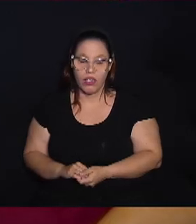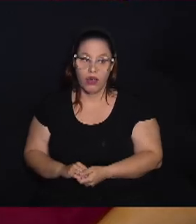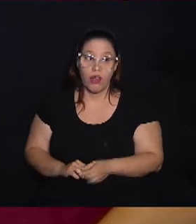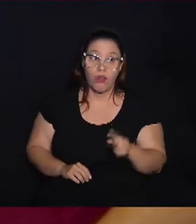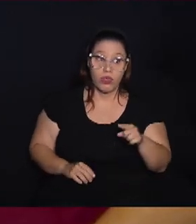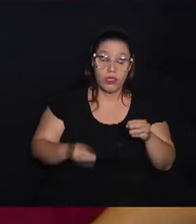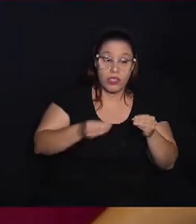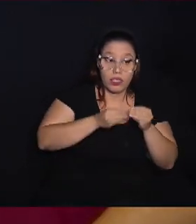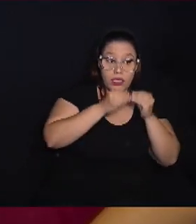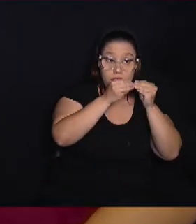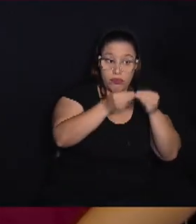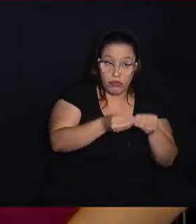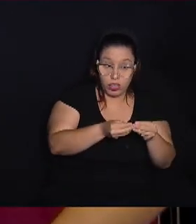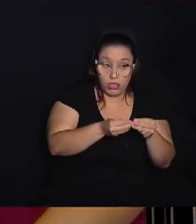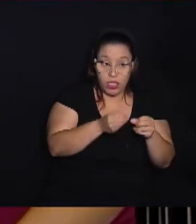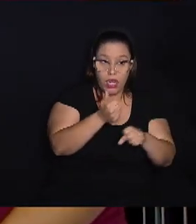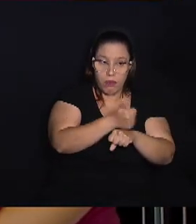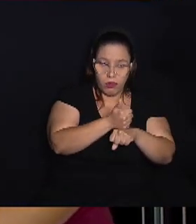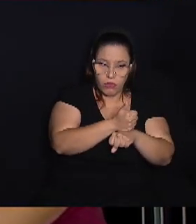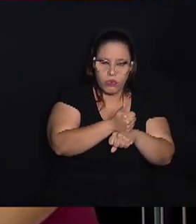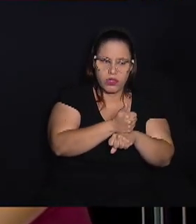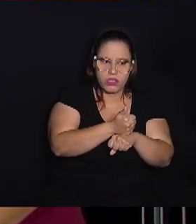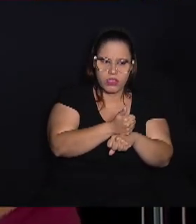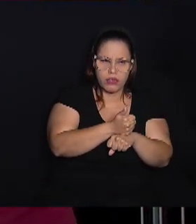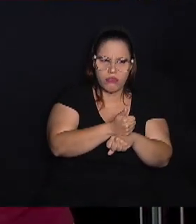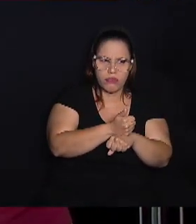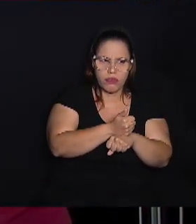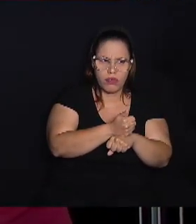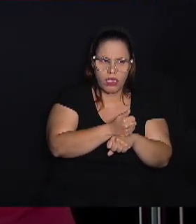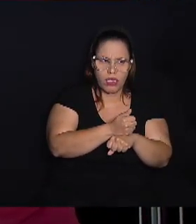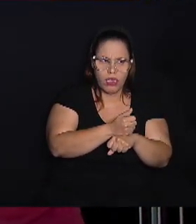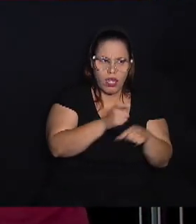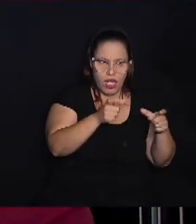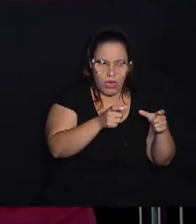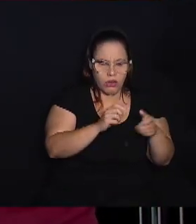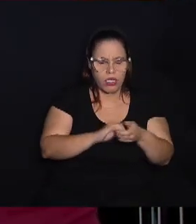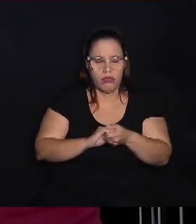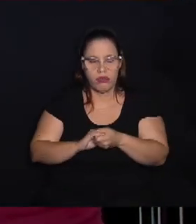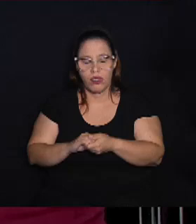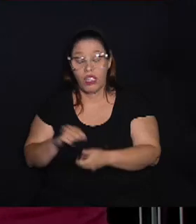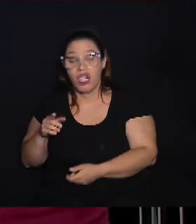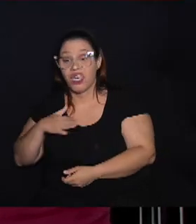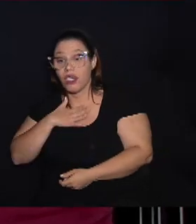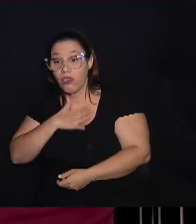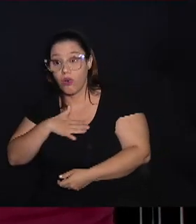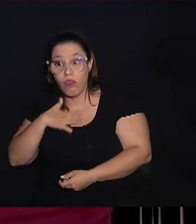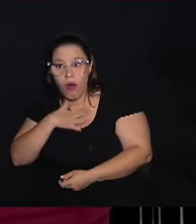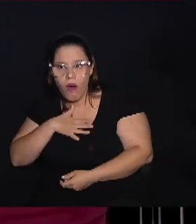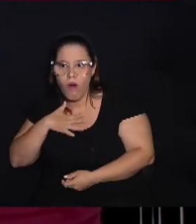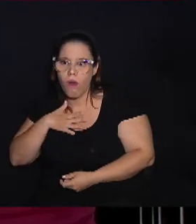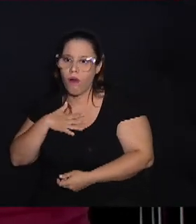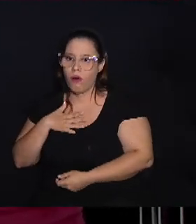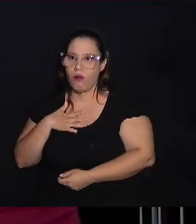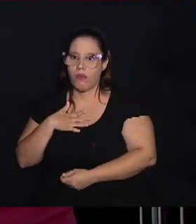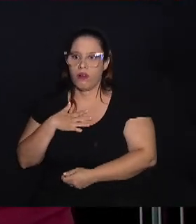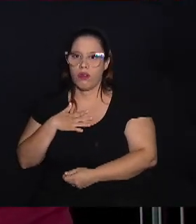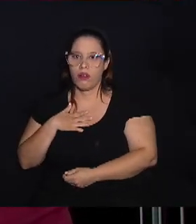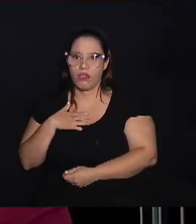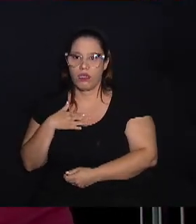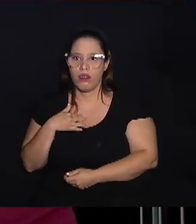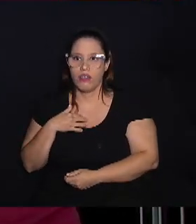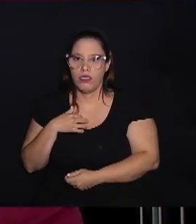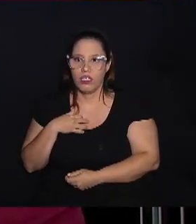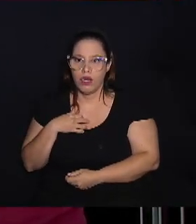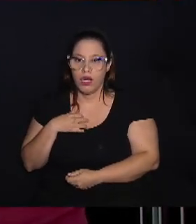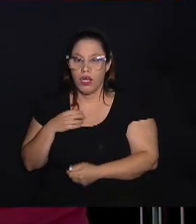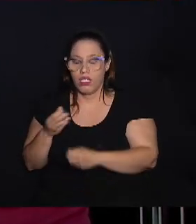está assistindo? Quem sente que é do ramo, que gosta de algo, né? Não necessariamente nas